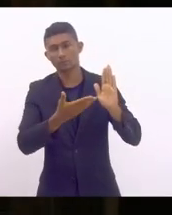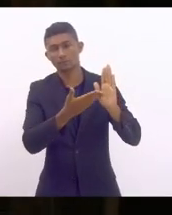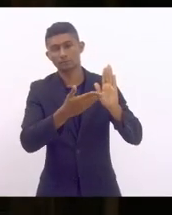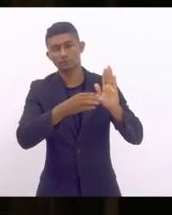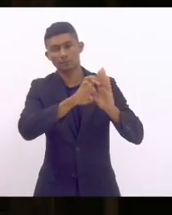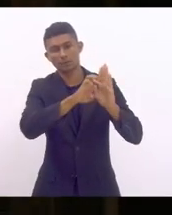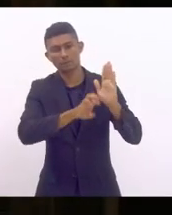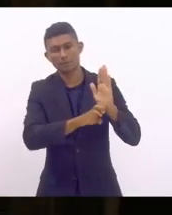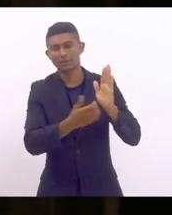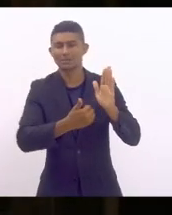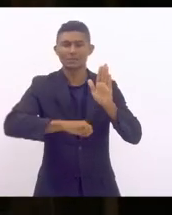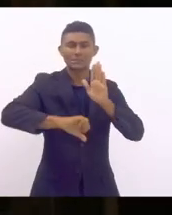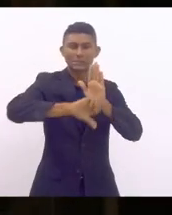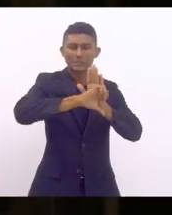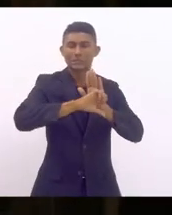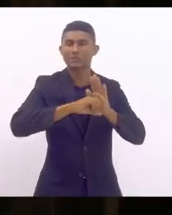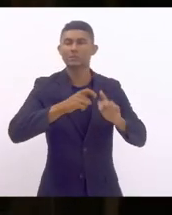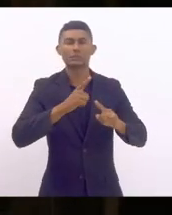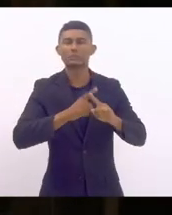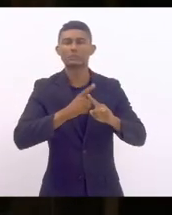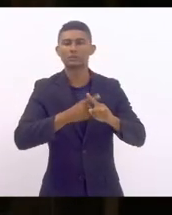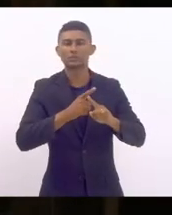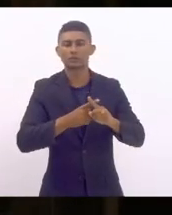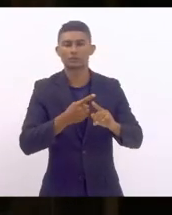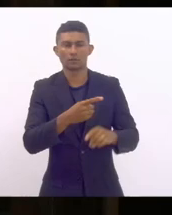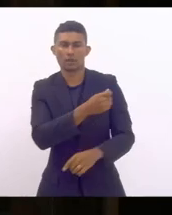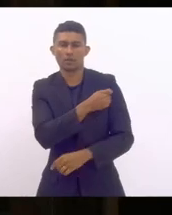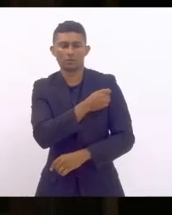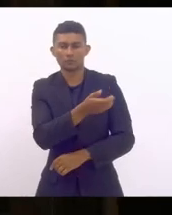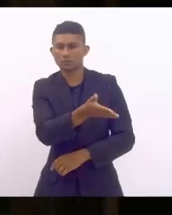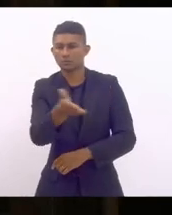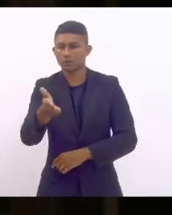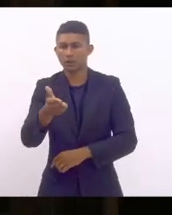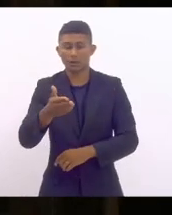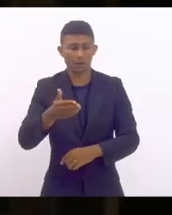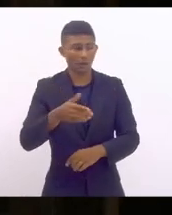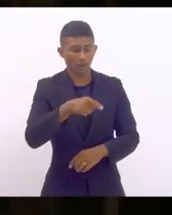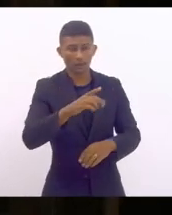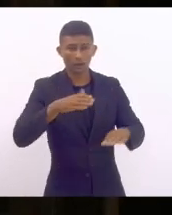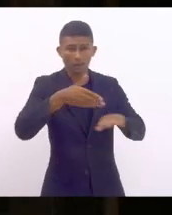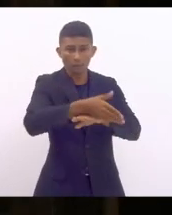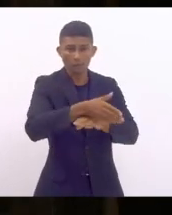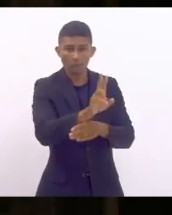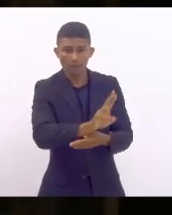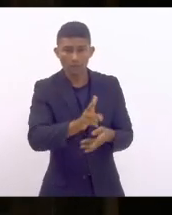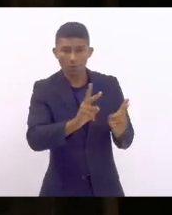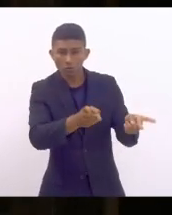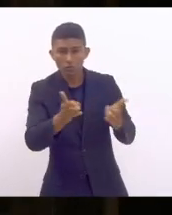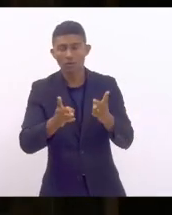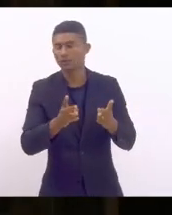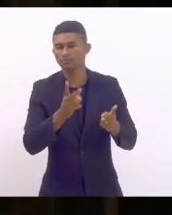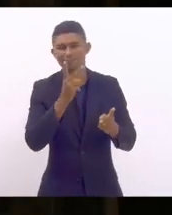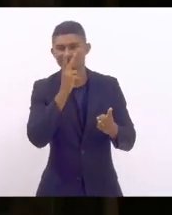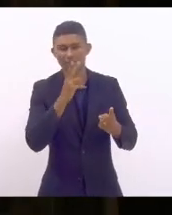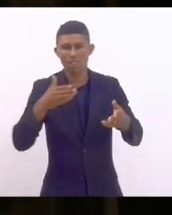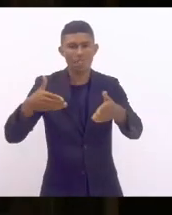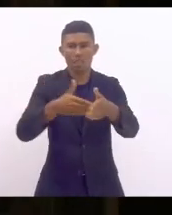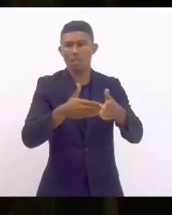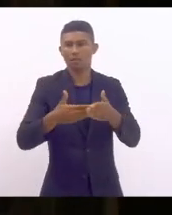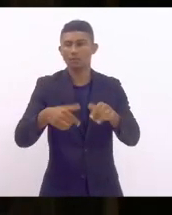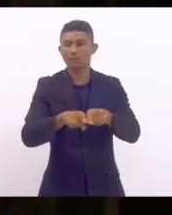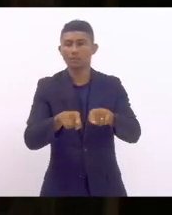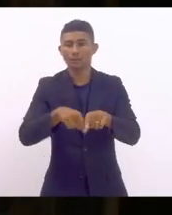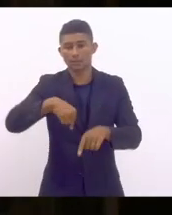constitucional criminosa atacou o direito o direito dos estudantes permanecer na universidade e ataca o futuro do nosso país né